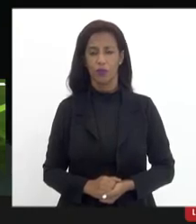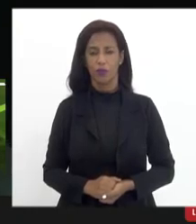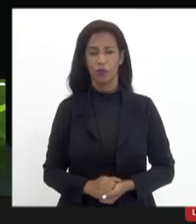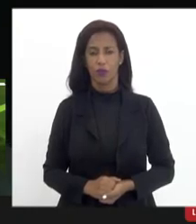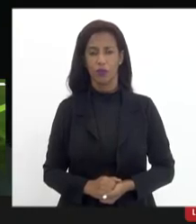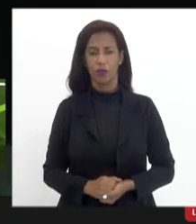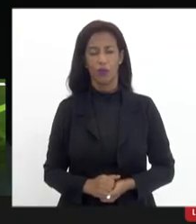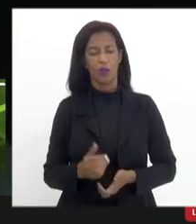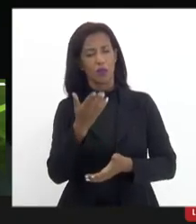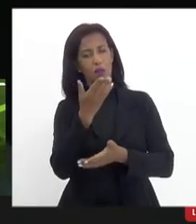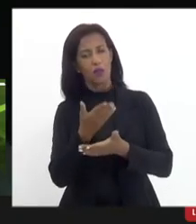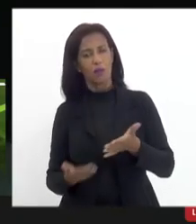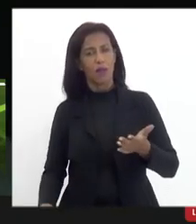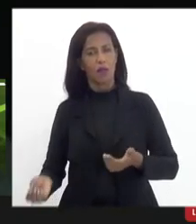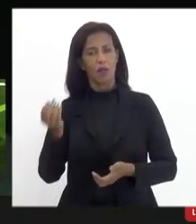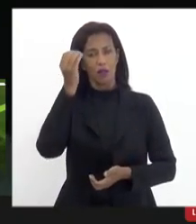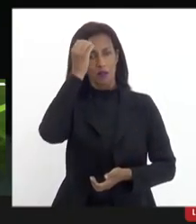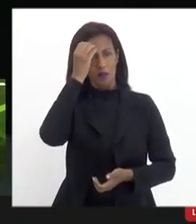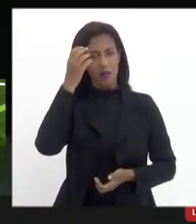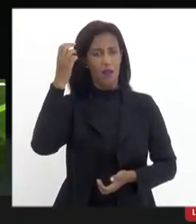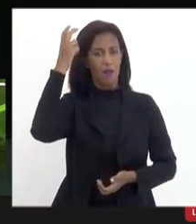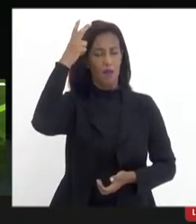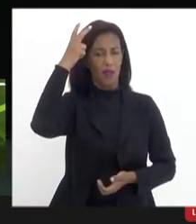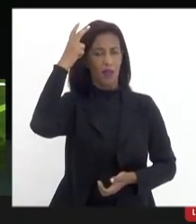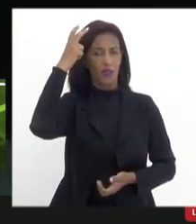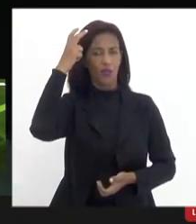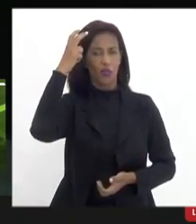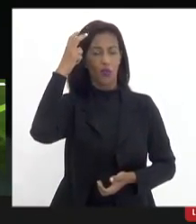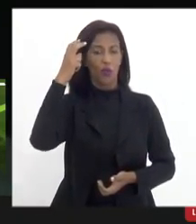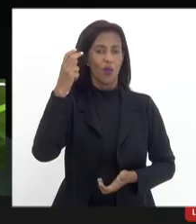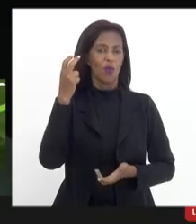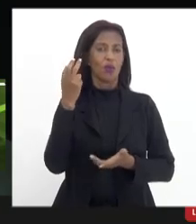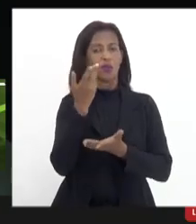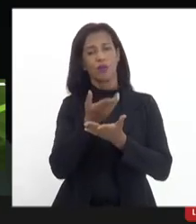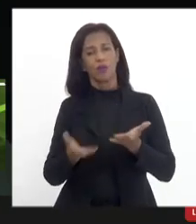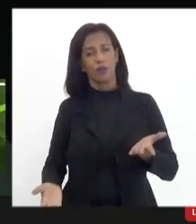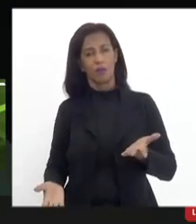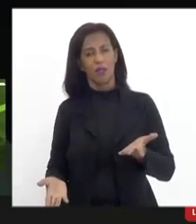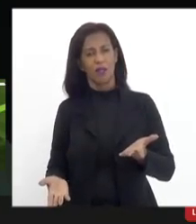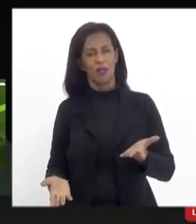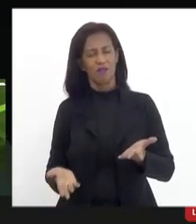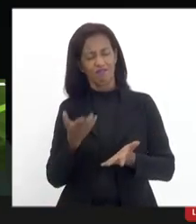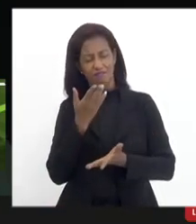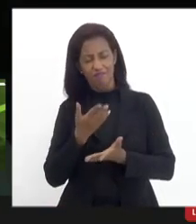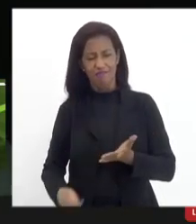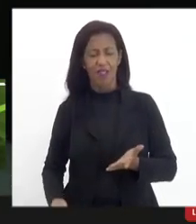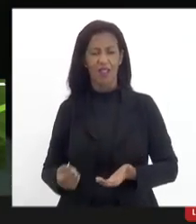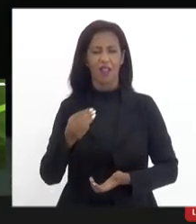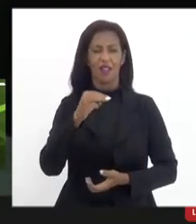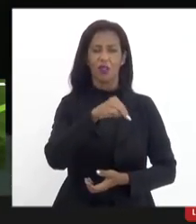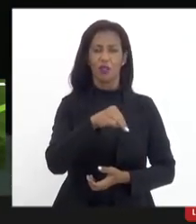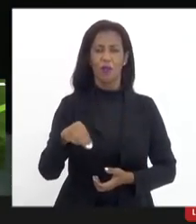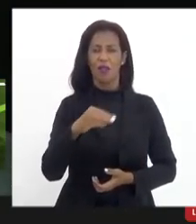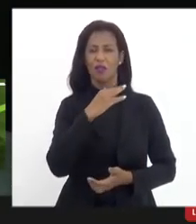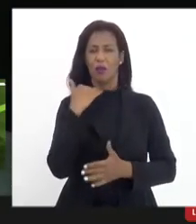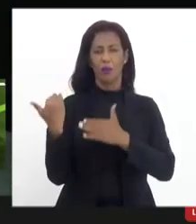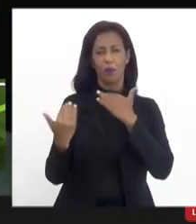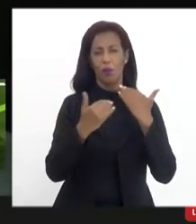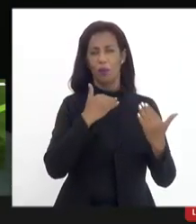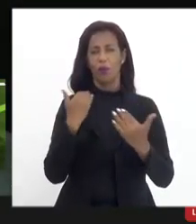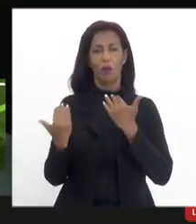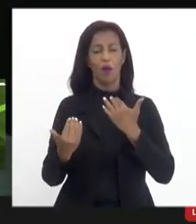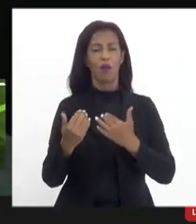saberes culturais indo embora. Nós estamos perdendo muito com nossos mestres, mestres estão indo embora, e